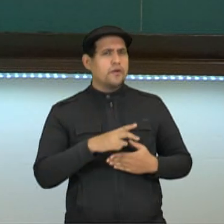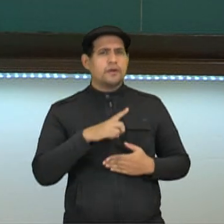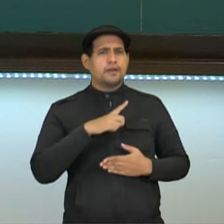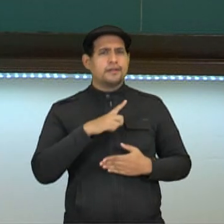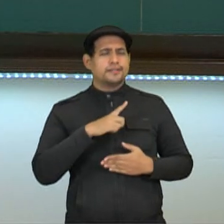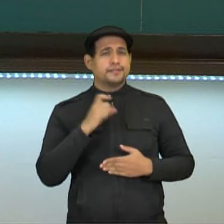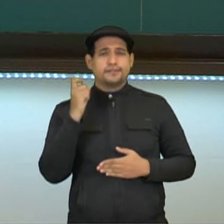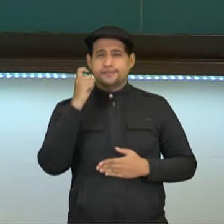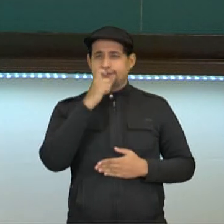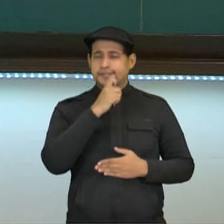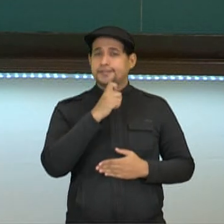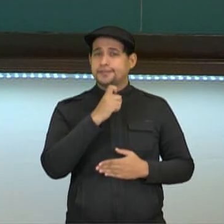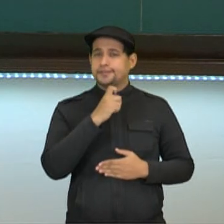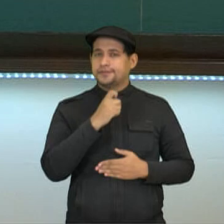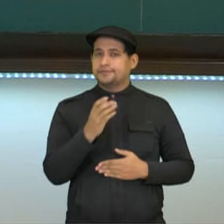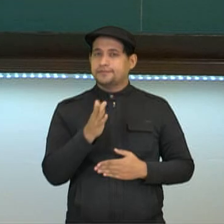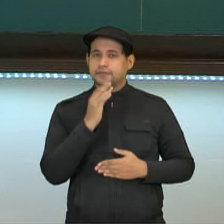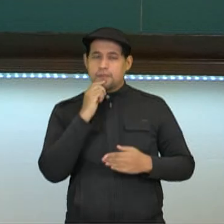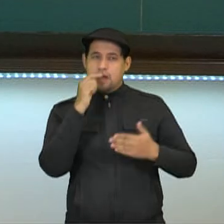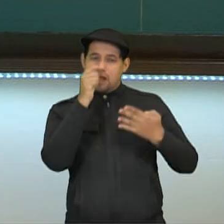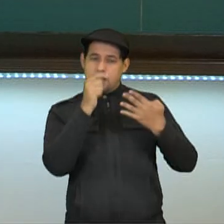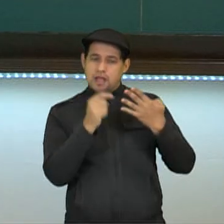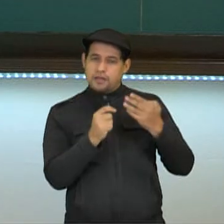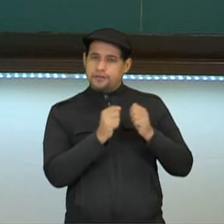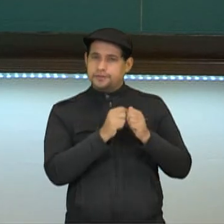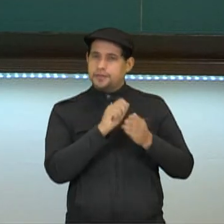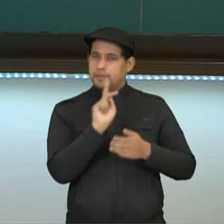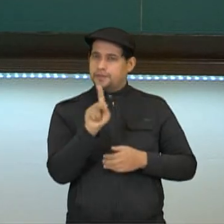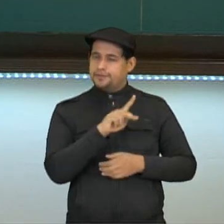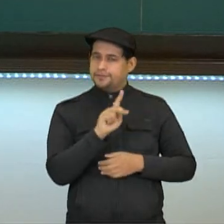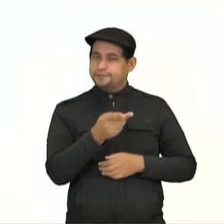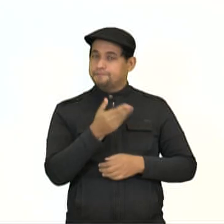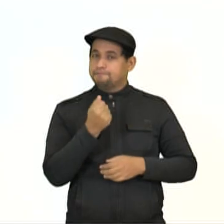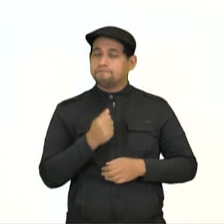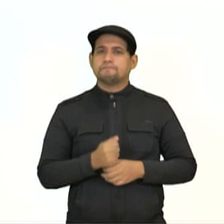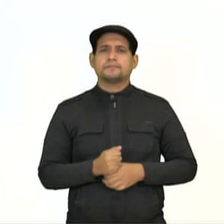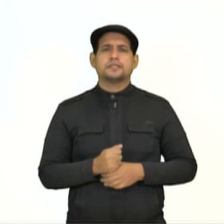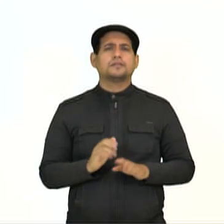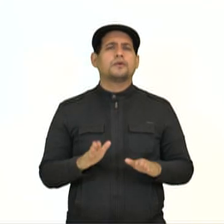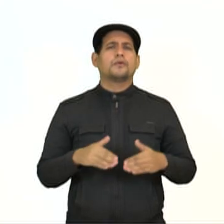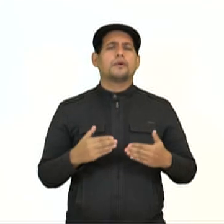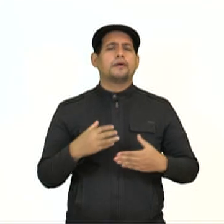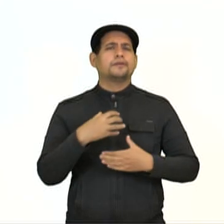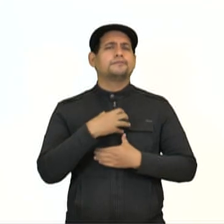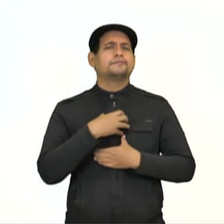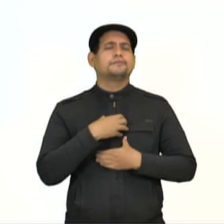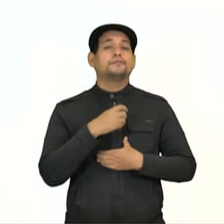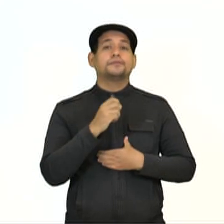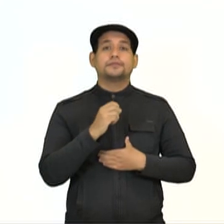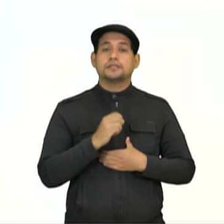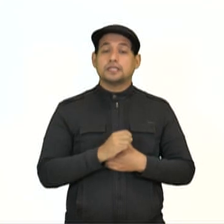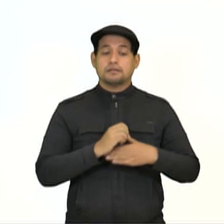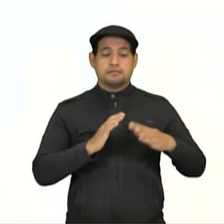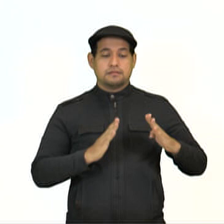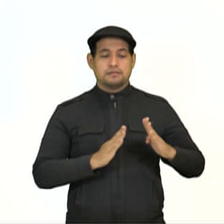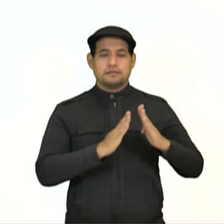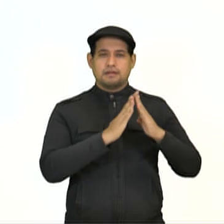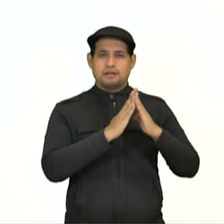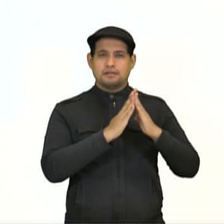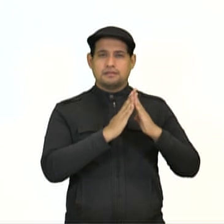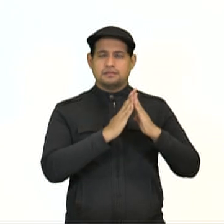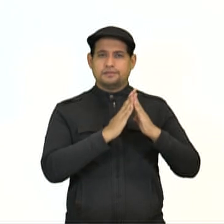mais complicado? Vamos conferir com a teacher? Então vamos lá. Qual é o tipo de